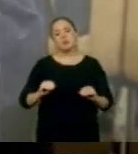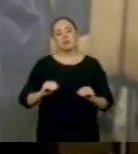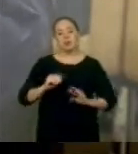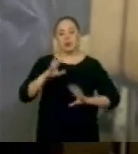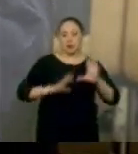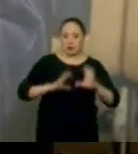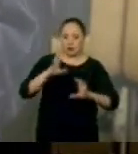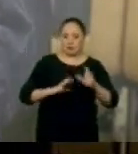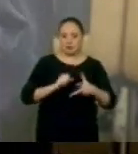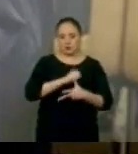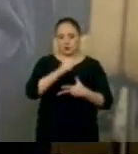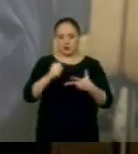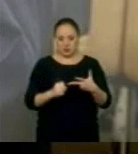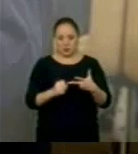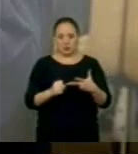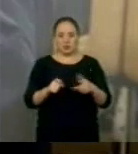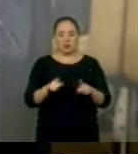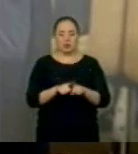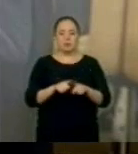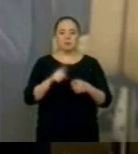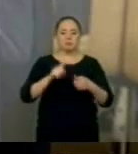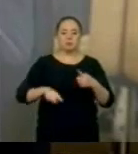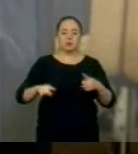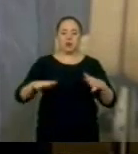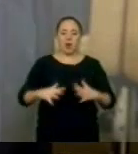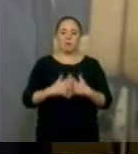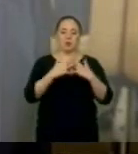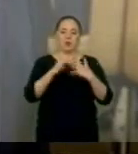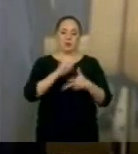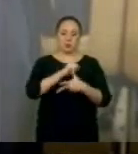entre os poderes ou a desarmonia entre os poderes.